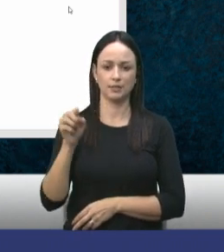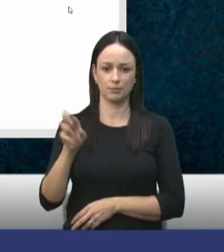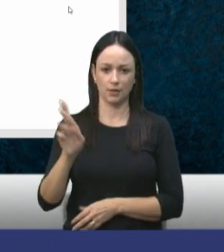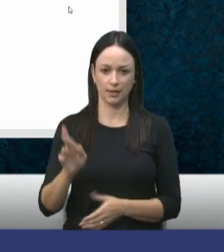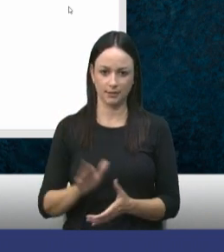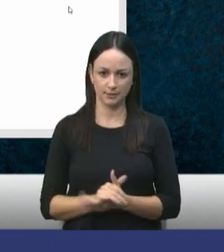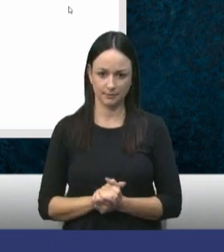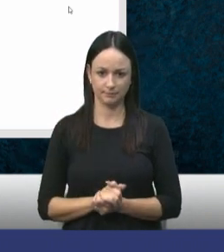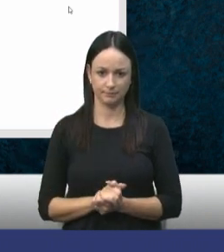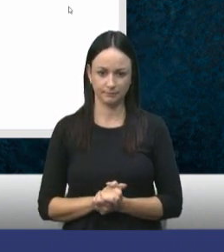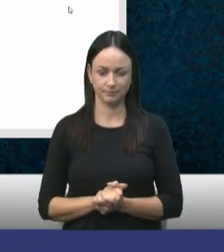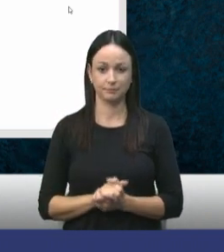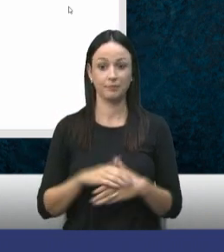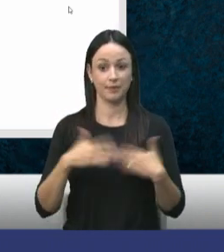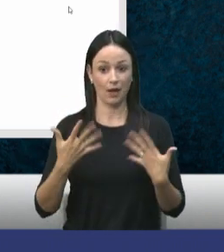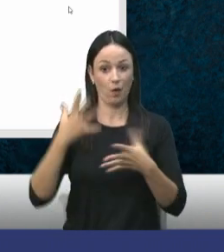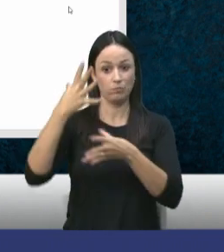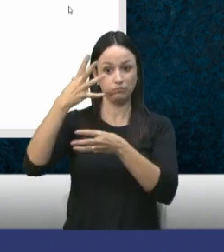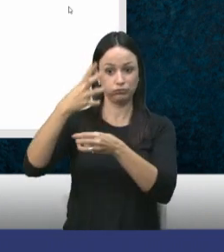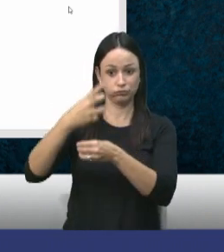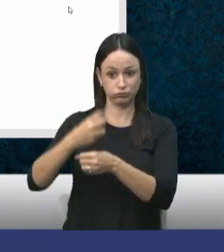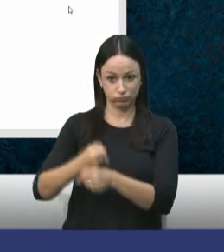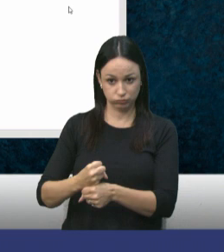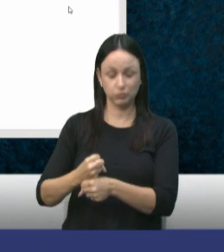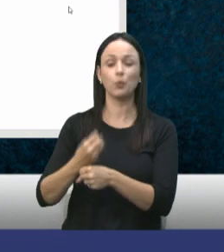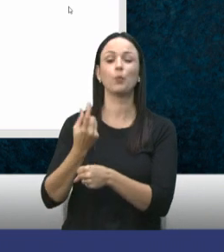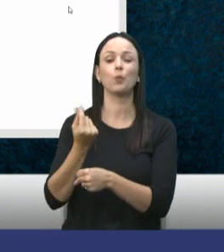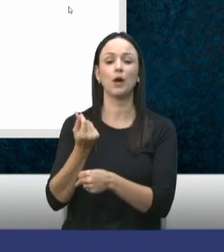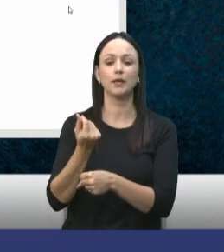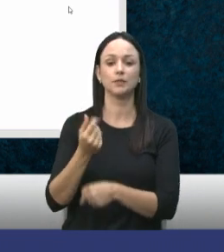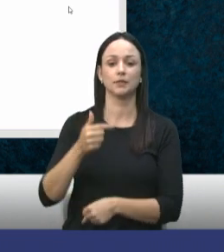R$7.593.000. Com totalizações aí de, então,